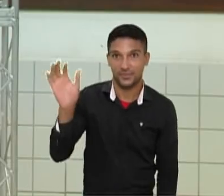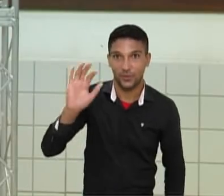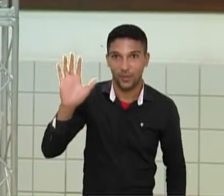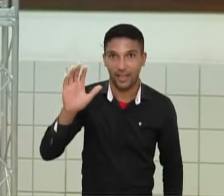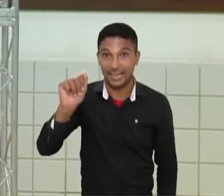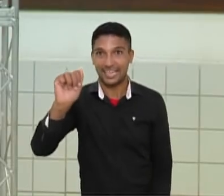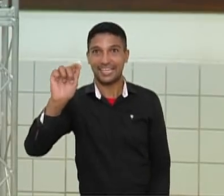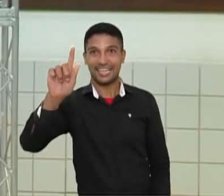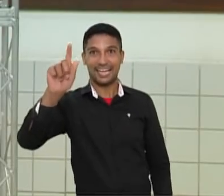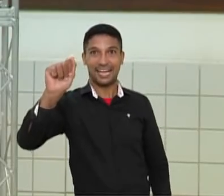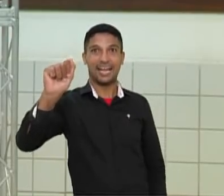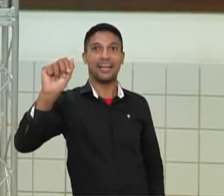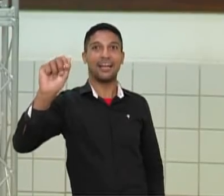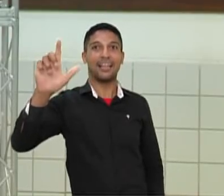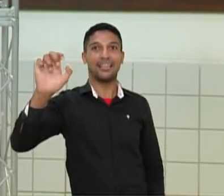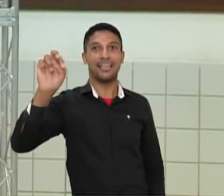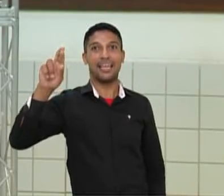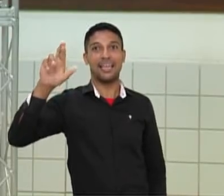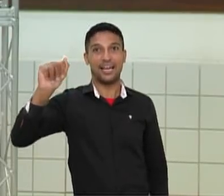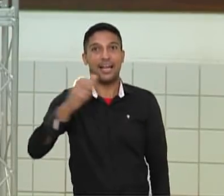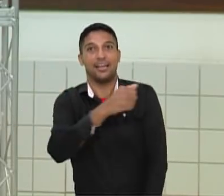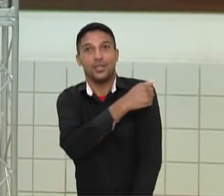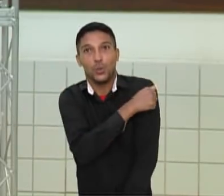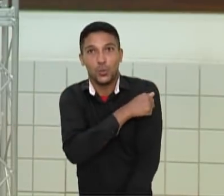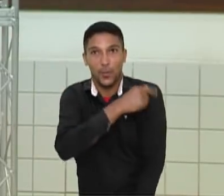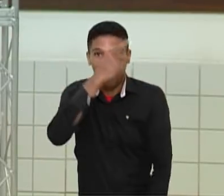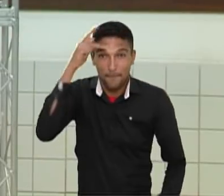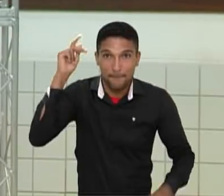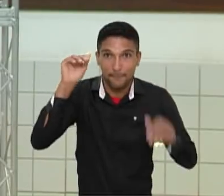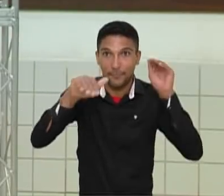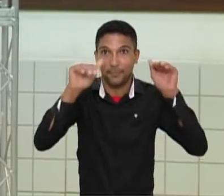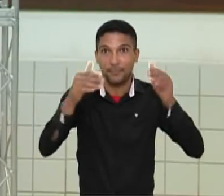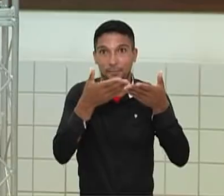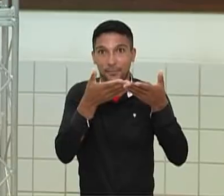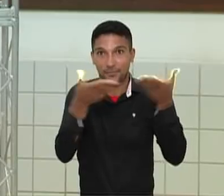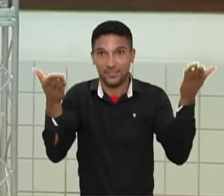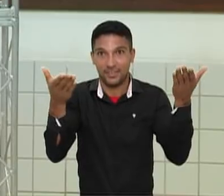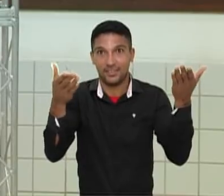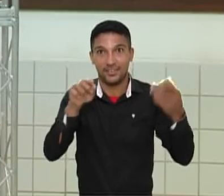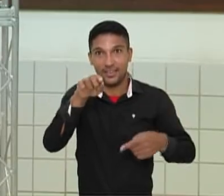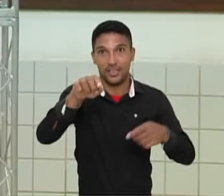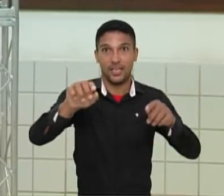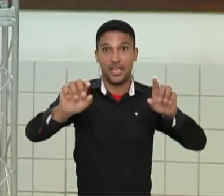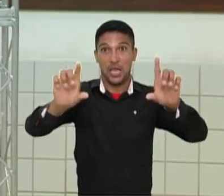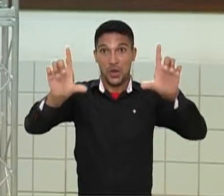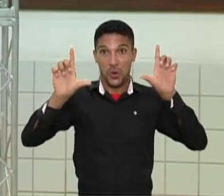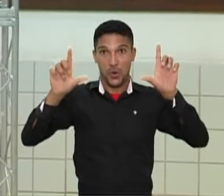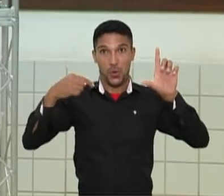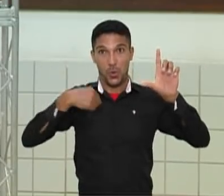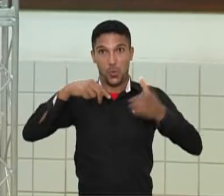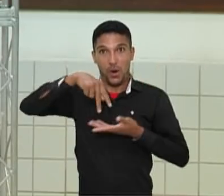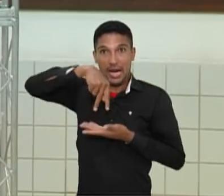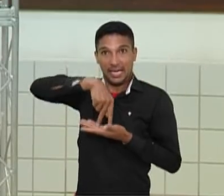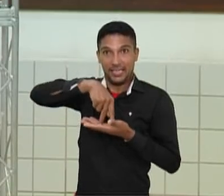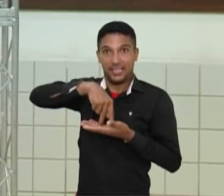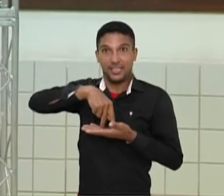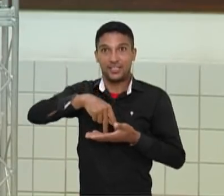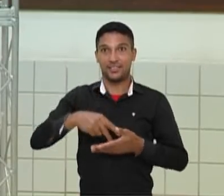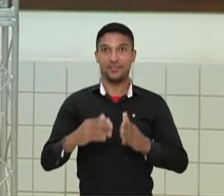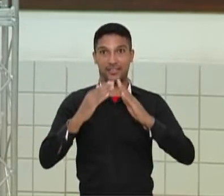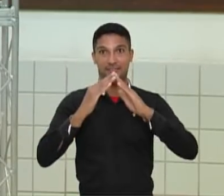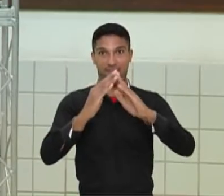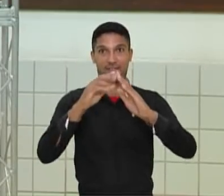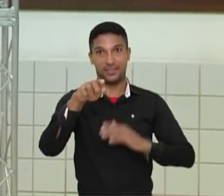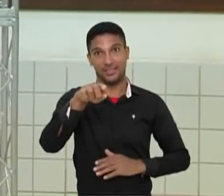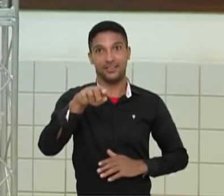Olá, galera! Mais uma vez nós aqui, eu aqui, você aí, a gente tudo junto, beleza? A professora Juliana está aqui para mais